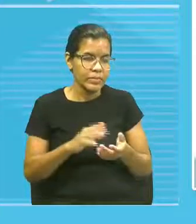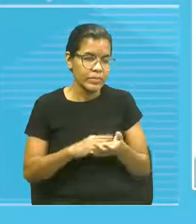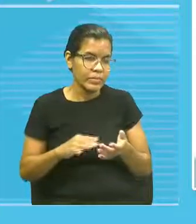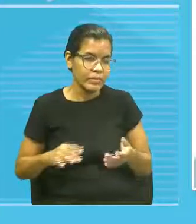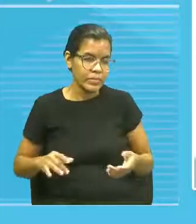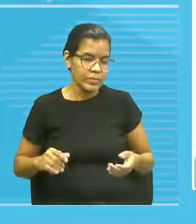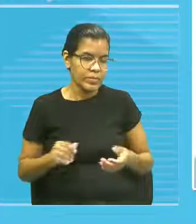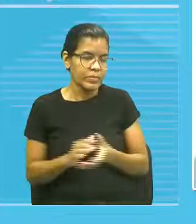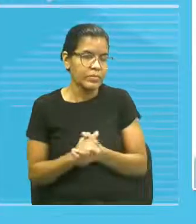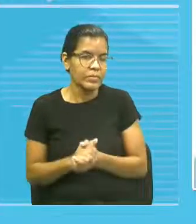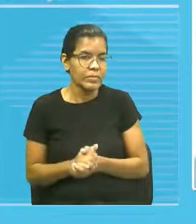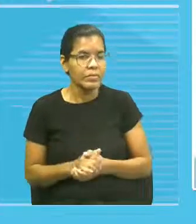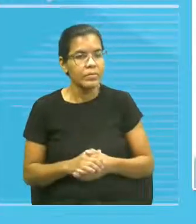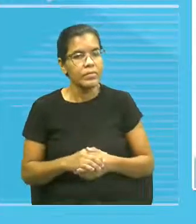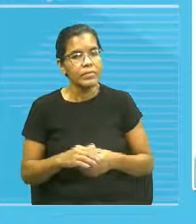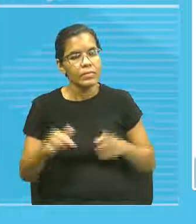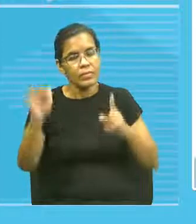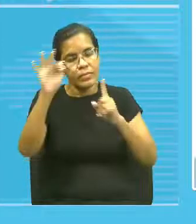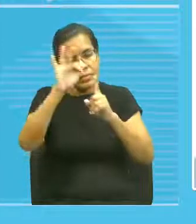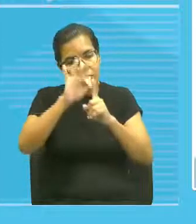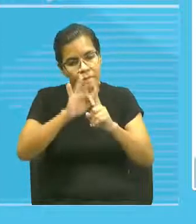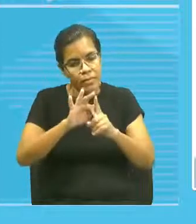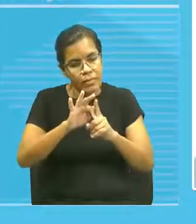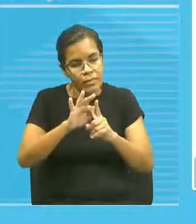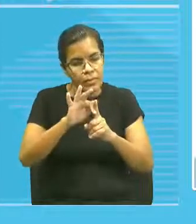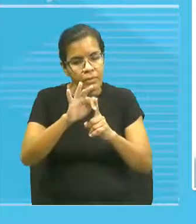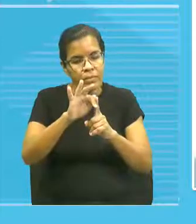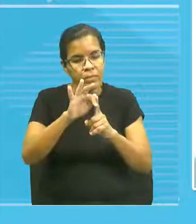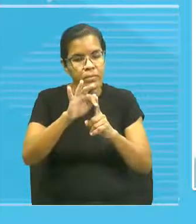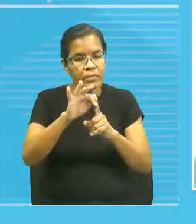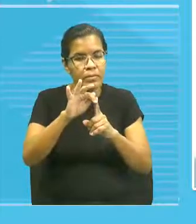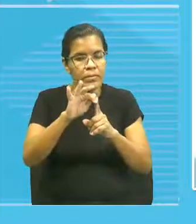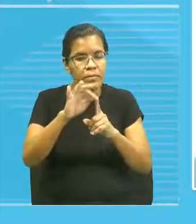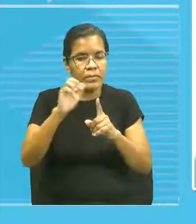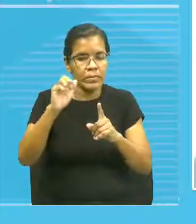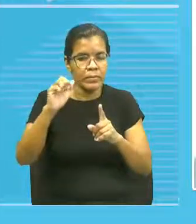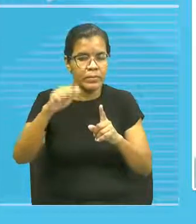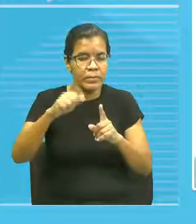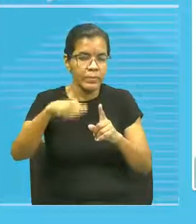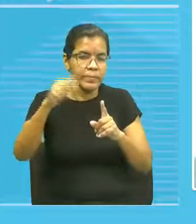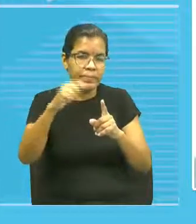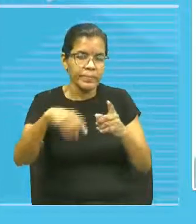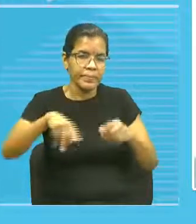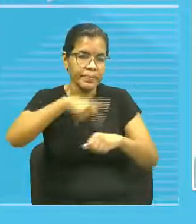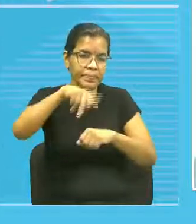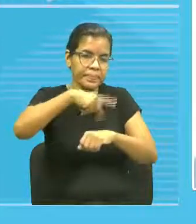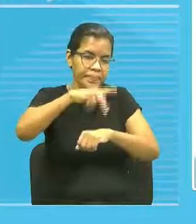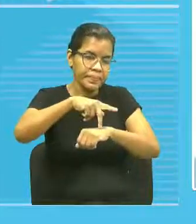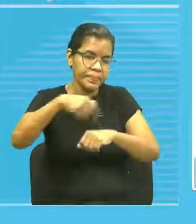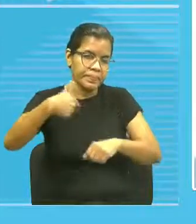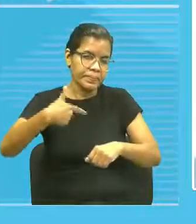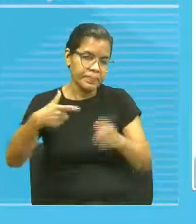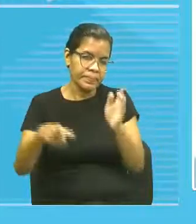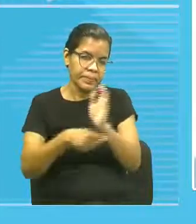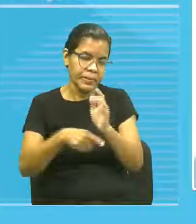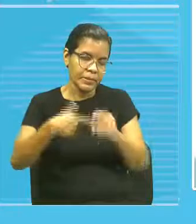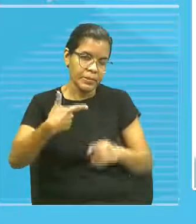assim: a temperatura tá lá no sul do país a menos, sei lá, menos 2